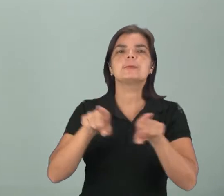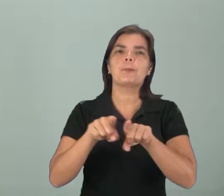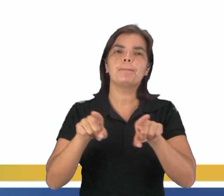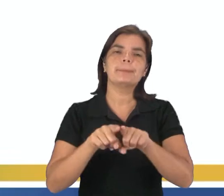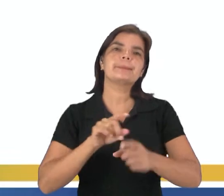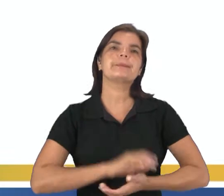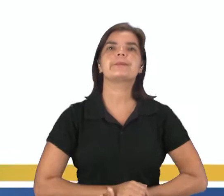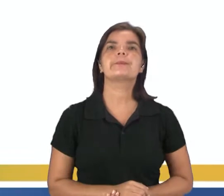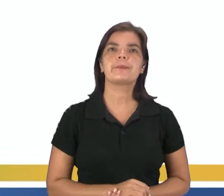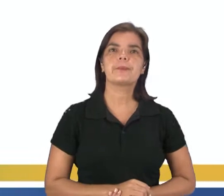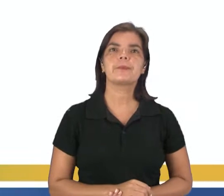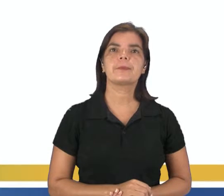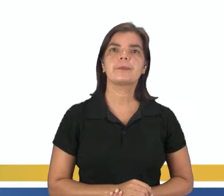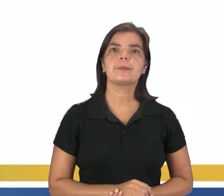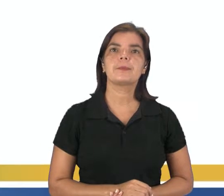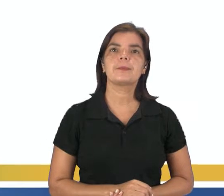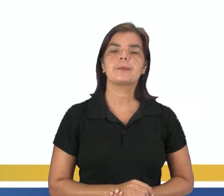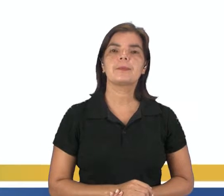também.